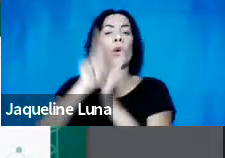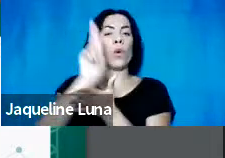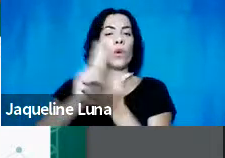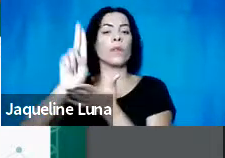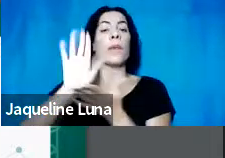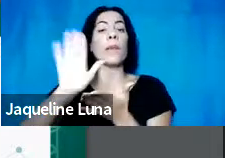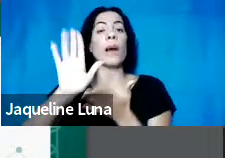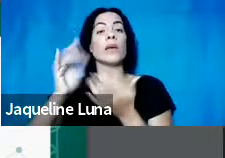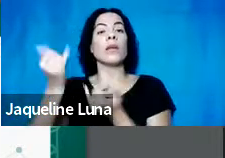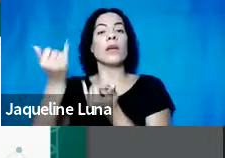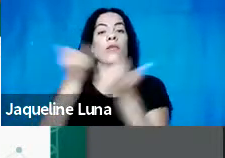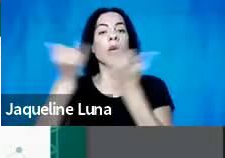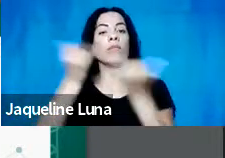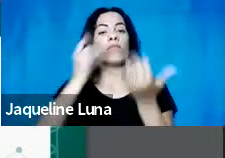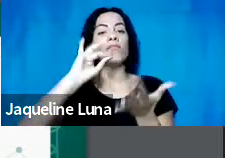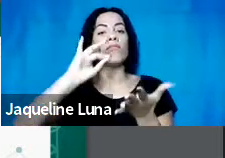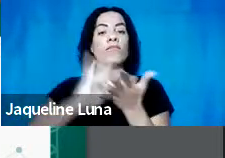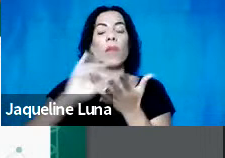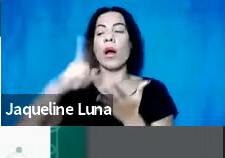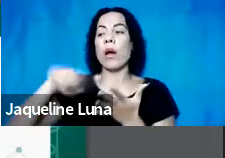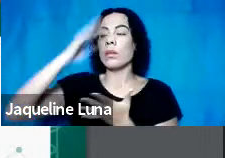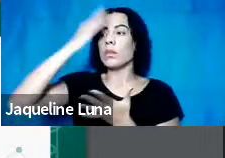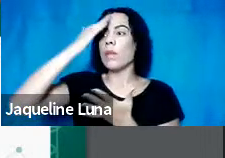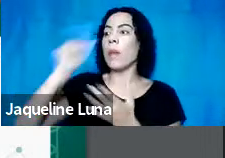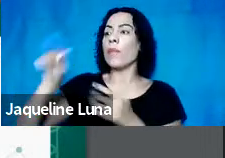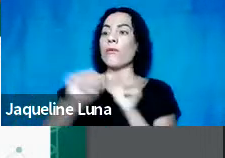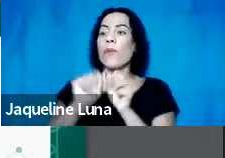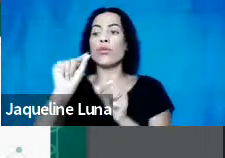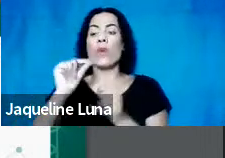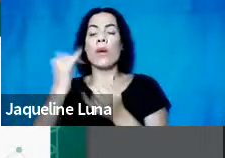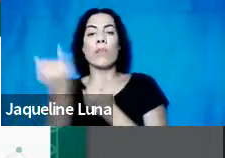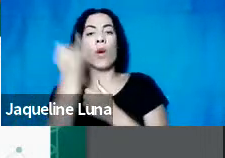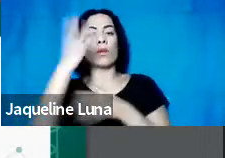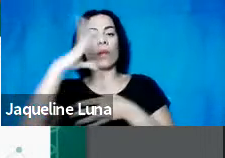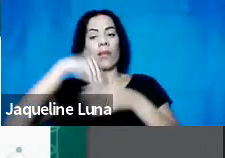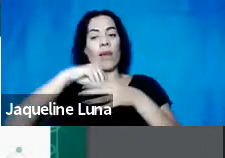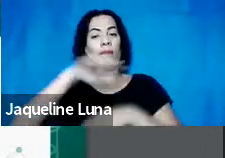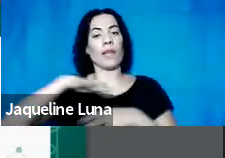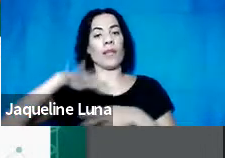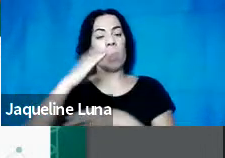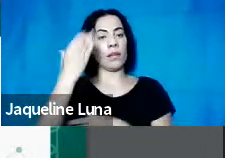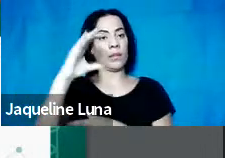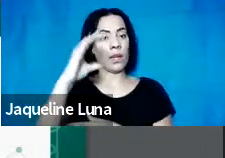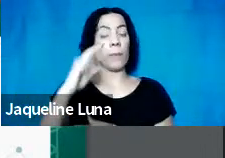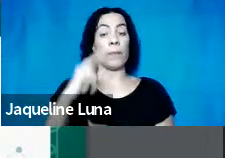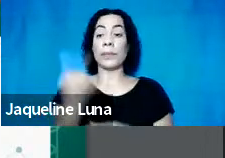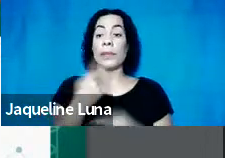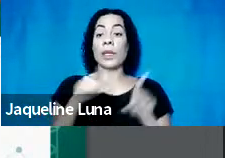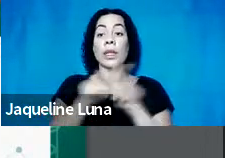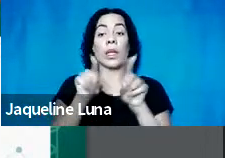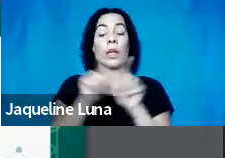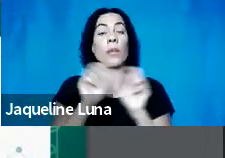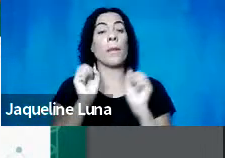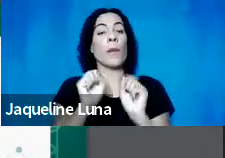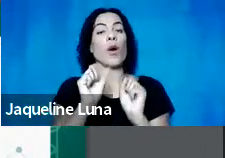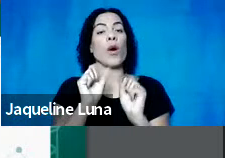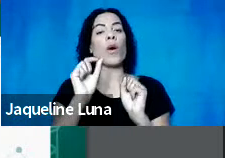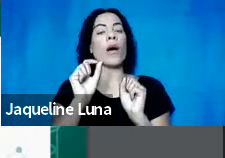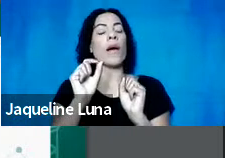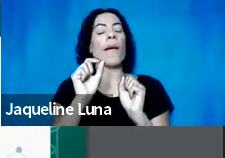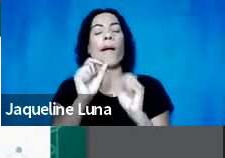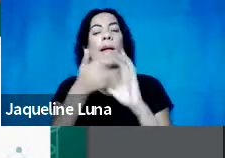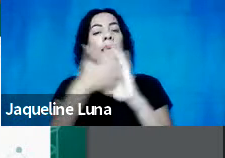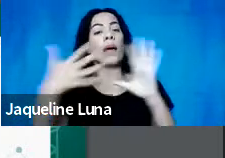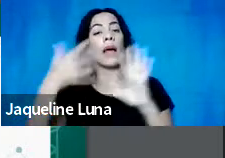que elas sejam reconhecidas pelo que fazem na ciência, que a gente possa ter um caráter não factual, porque esses conteúdos podem